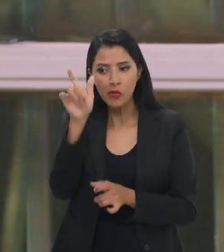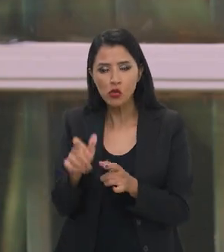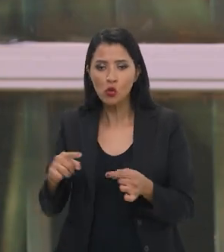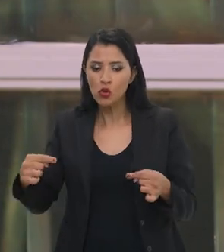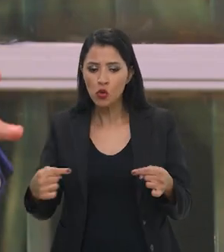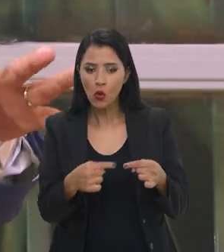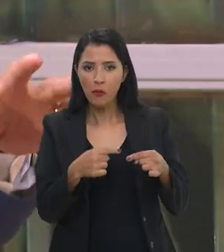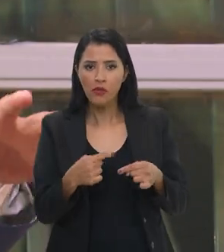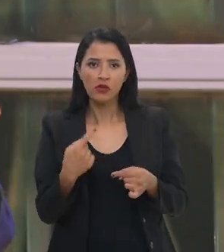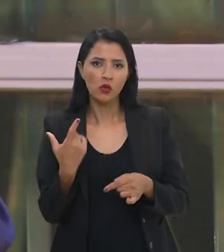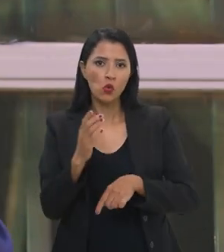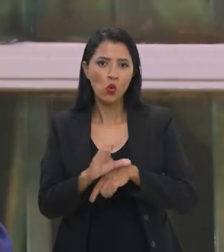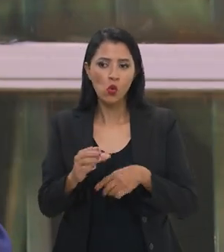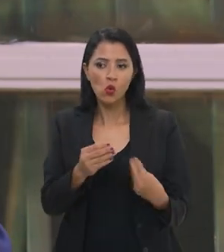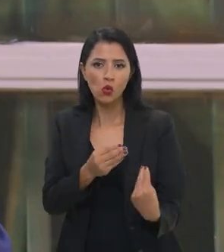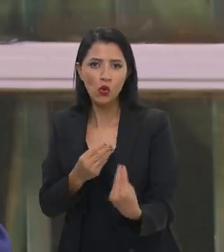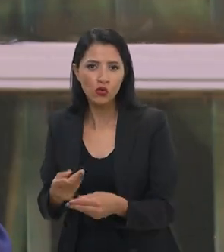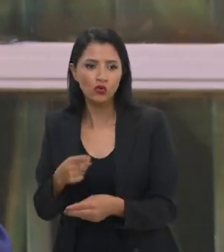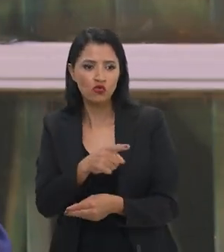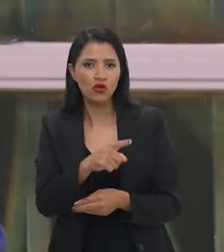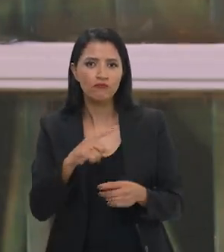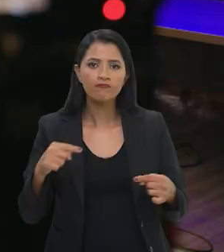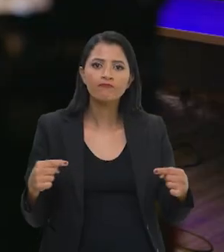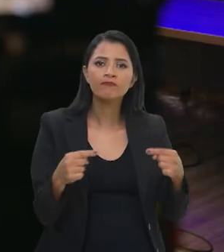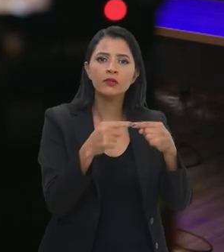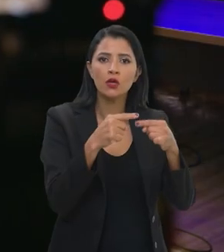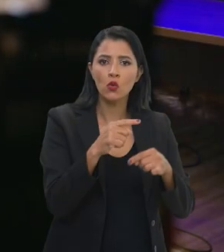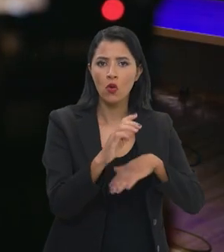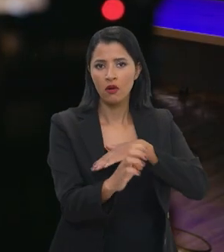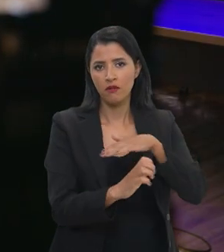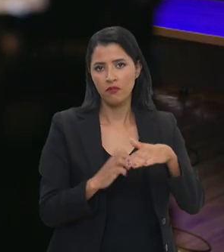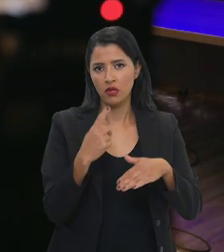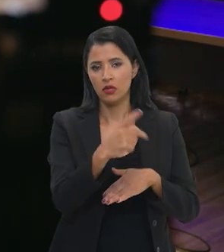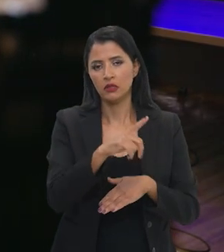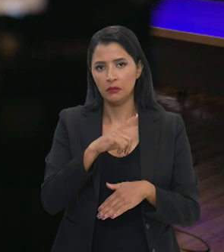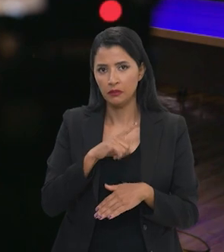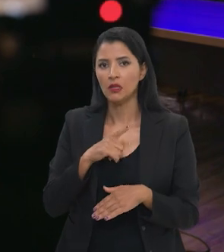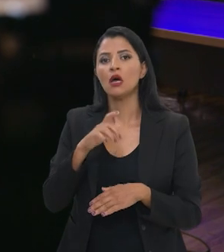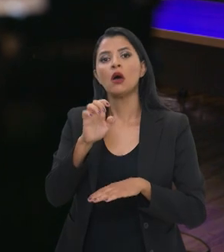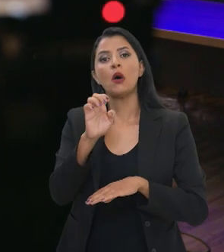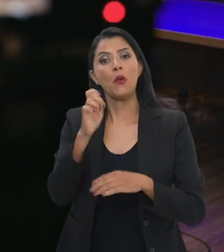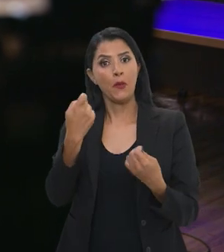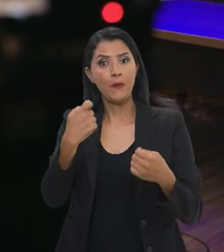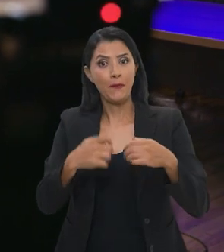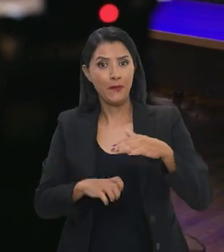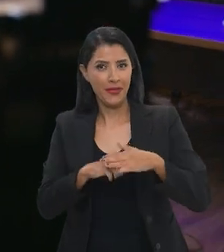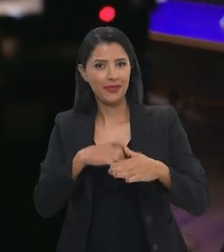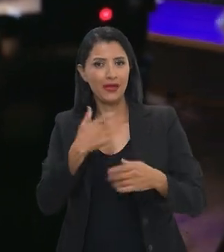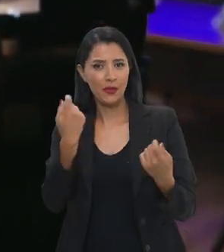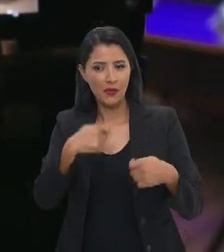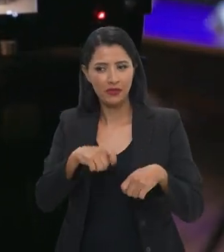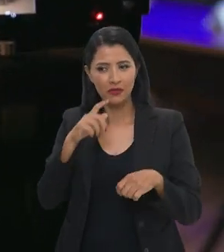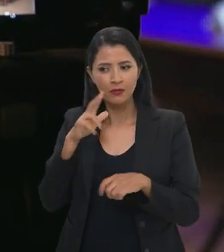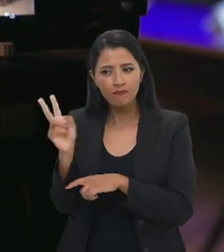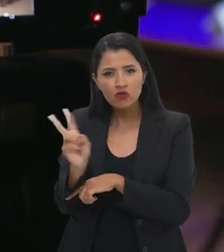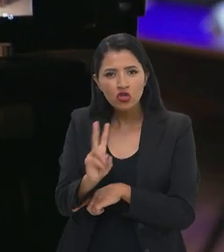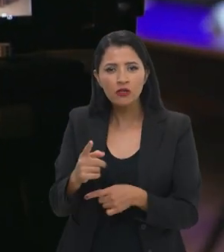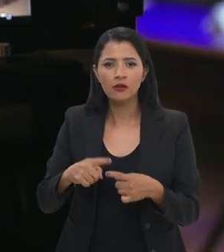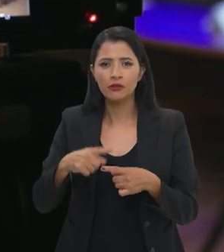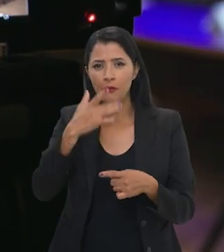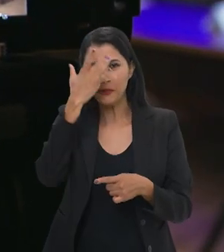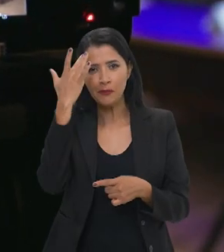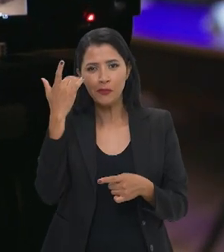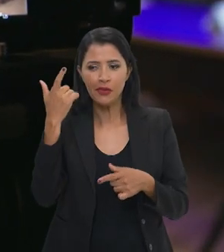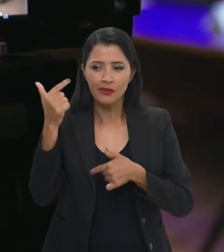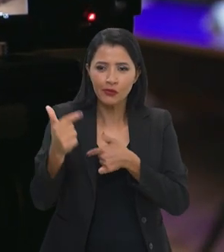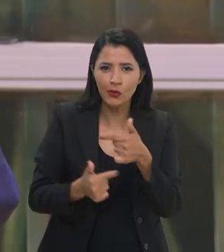já no padrão da empresa que vai contratar o estado do município precisa de vigia precisa de vigilante precisa